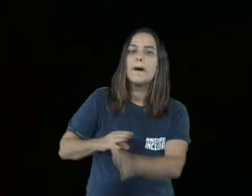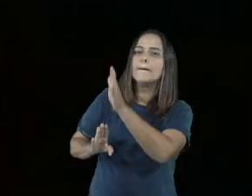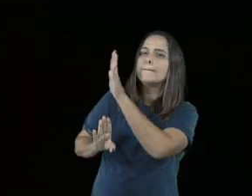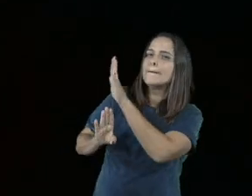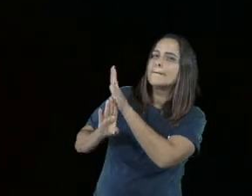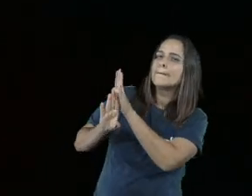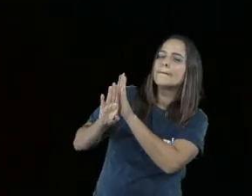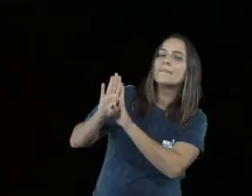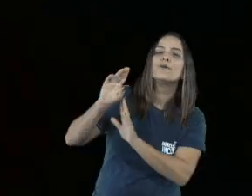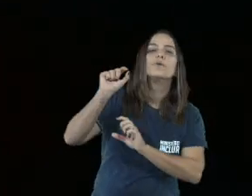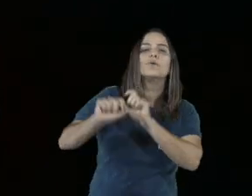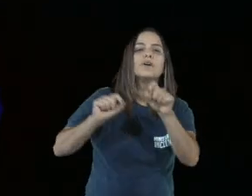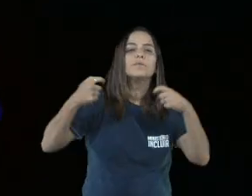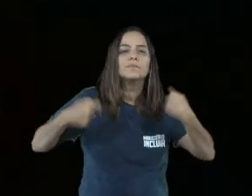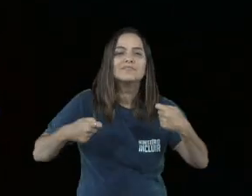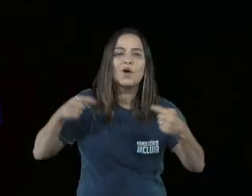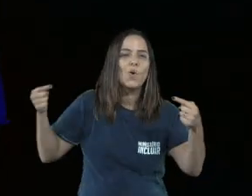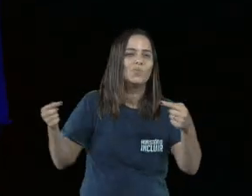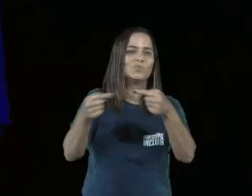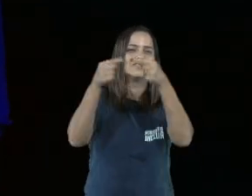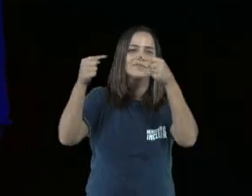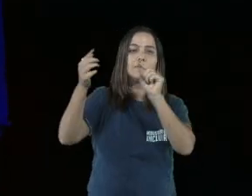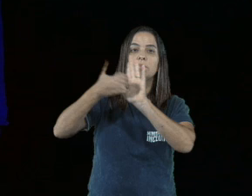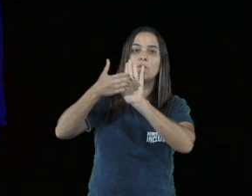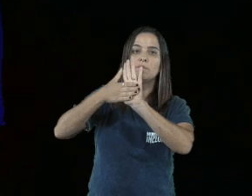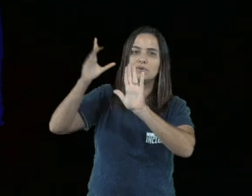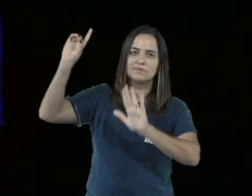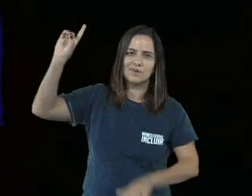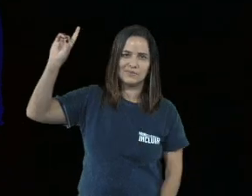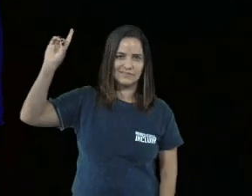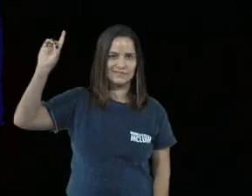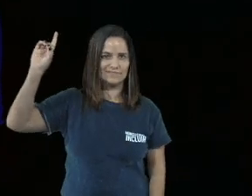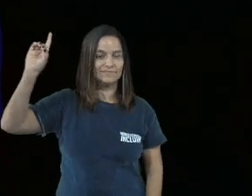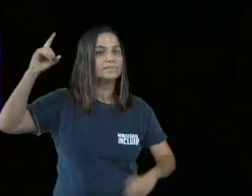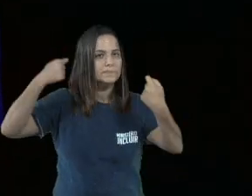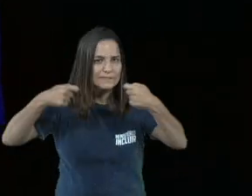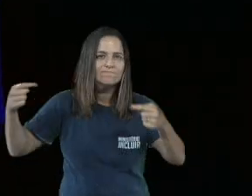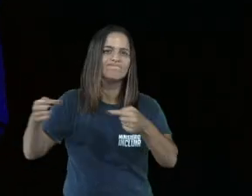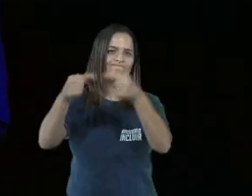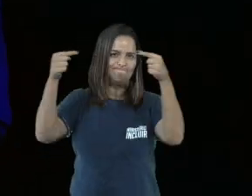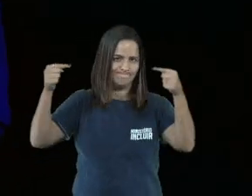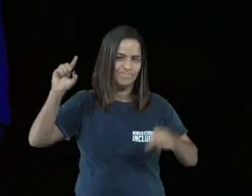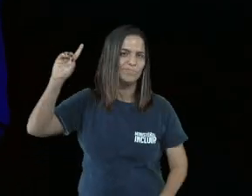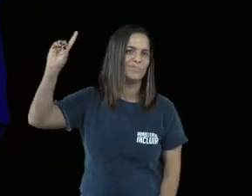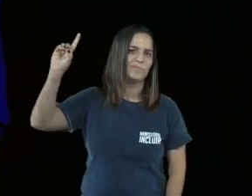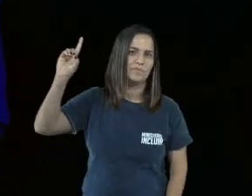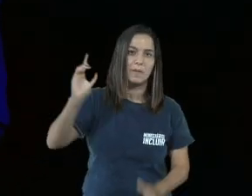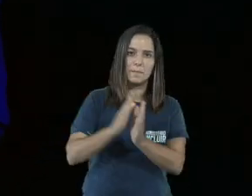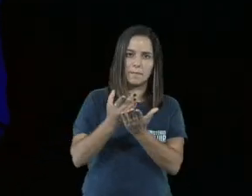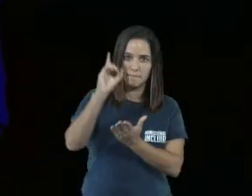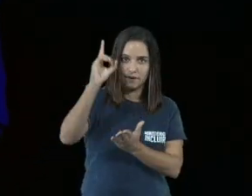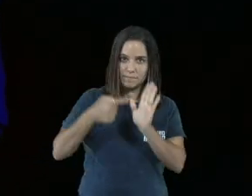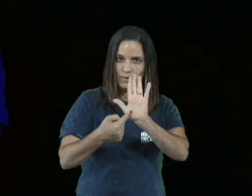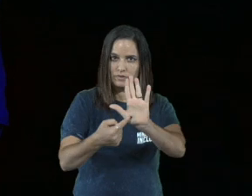para revelar a glória dele através da sua vida e a Bíblia diz assim olha o que